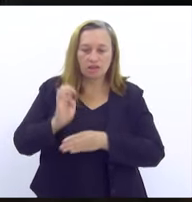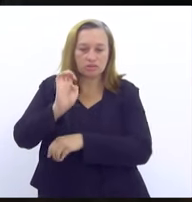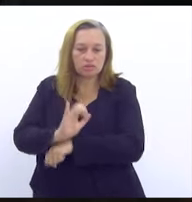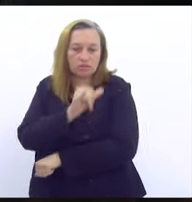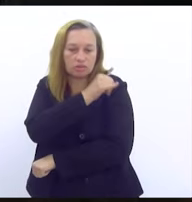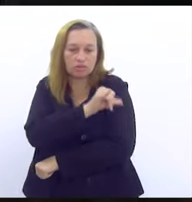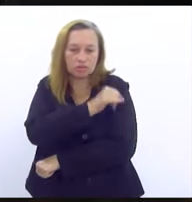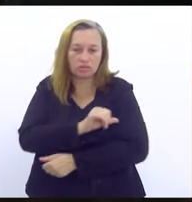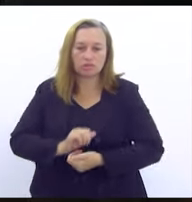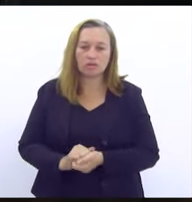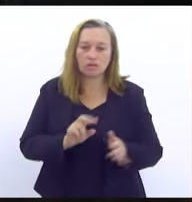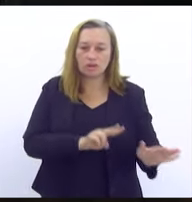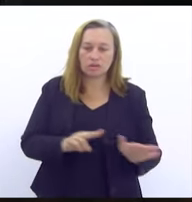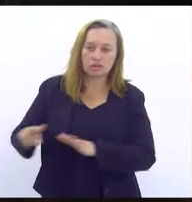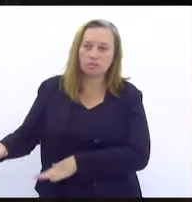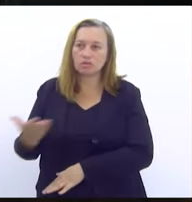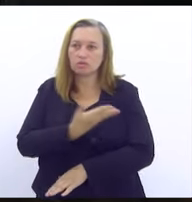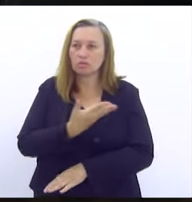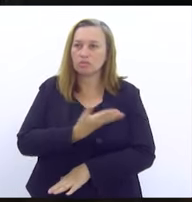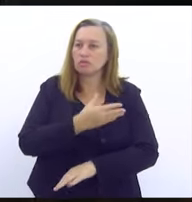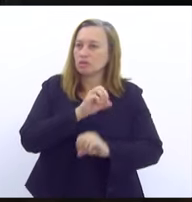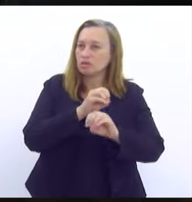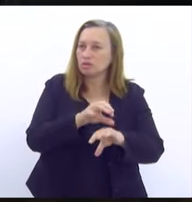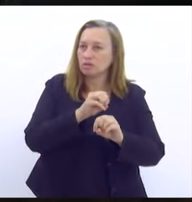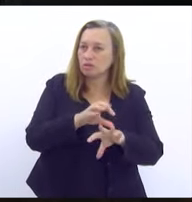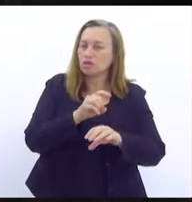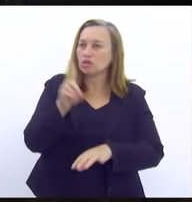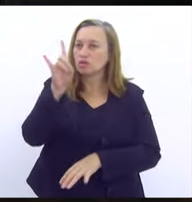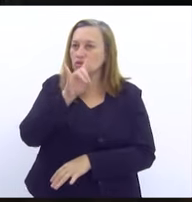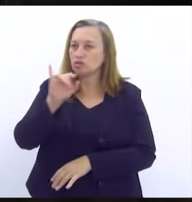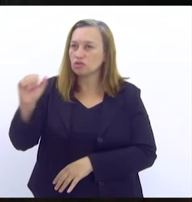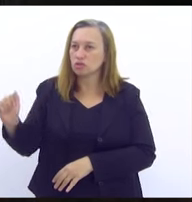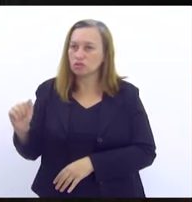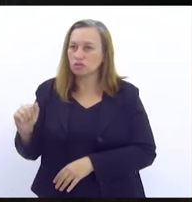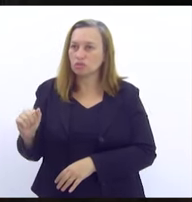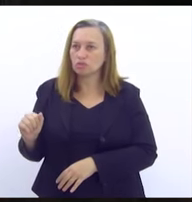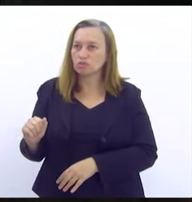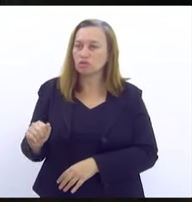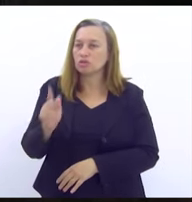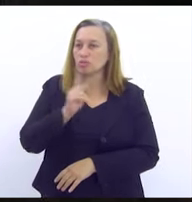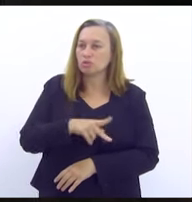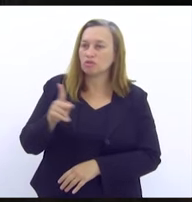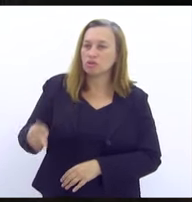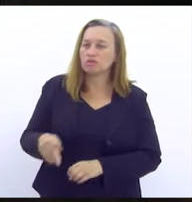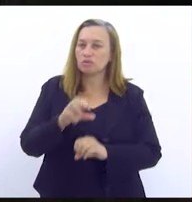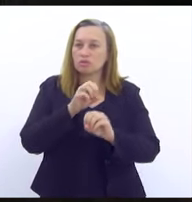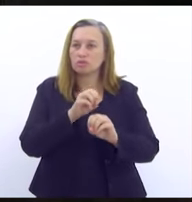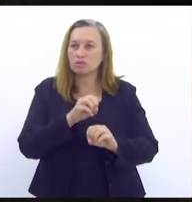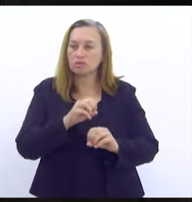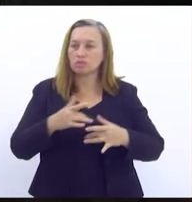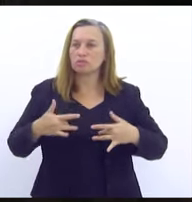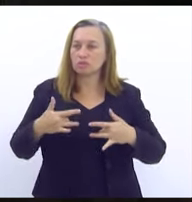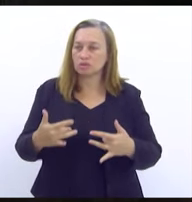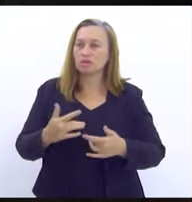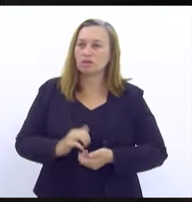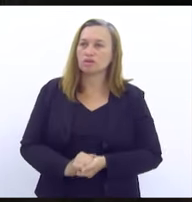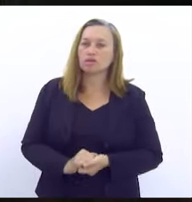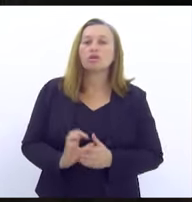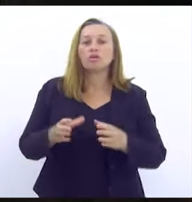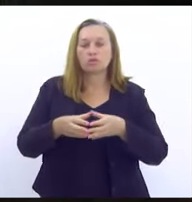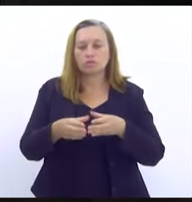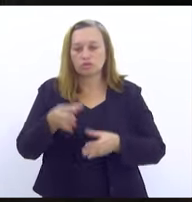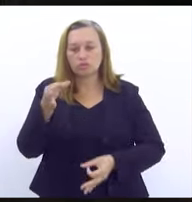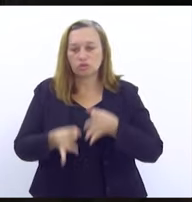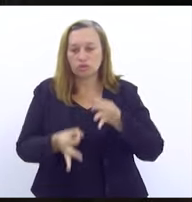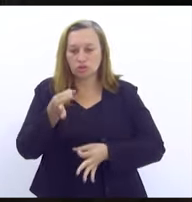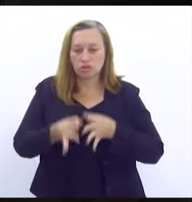do Estado do Rio de Janeiro a Semana do Amigo da Educação e o Dia do Educador Social Voluntário. Pareceres das comissões de Constituição